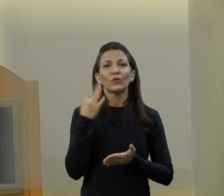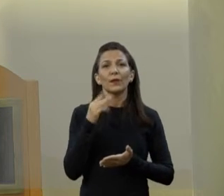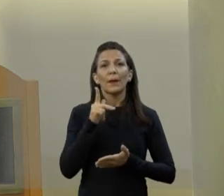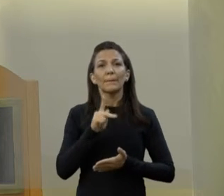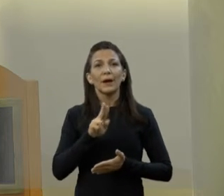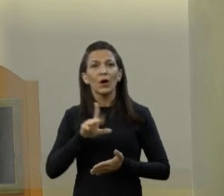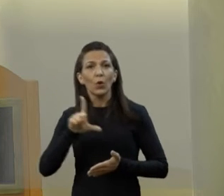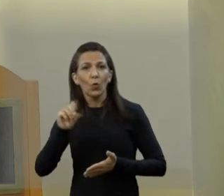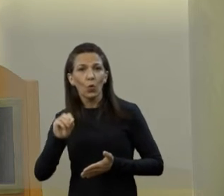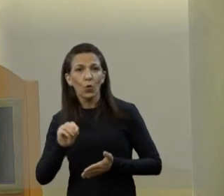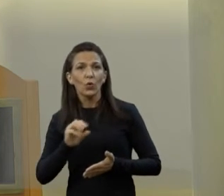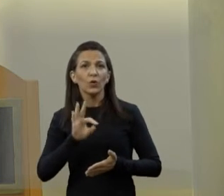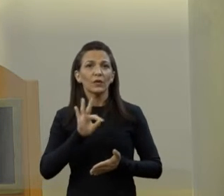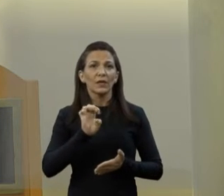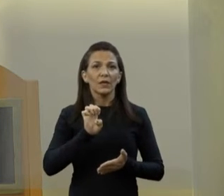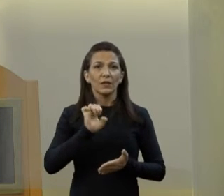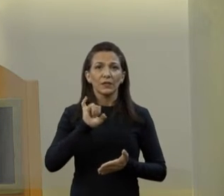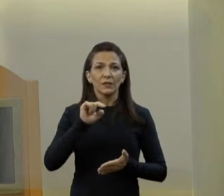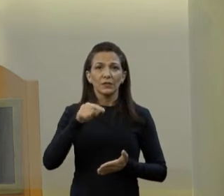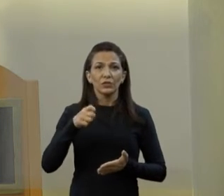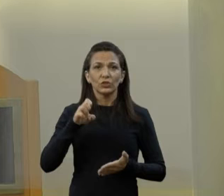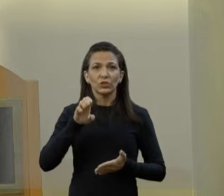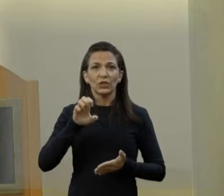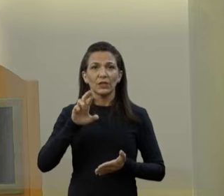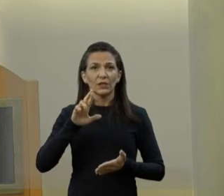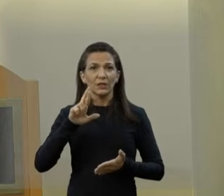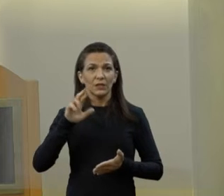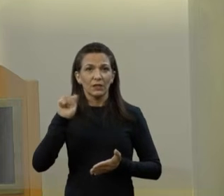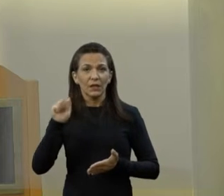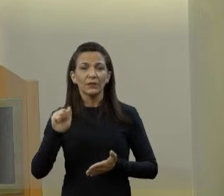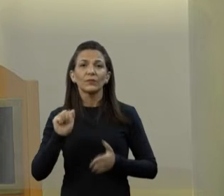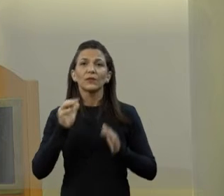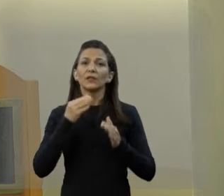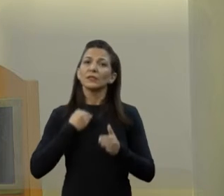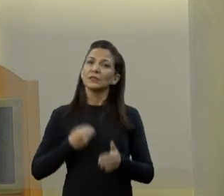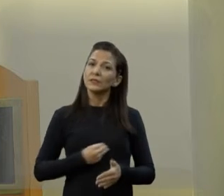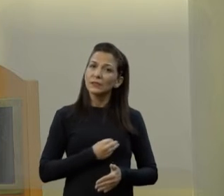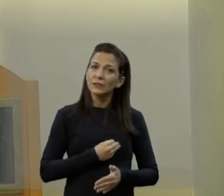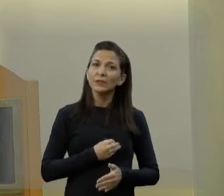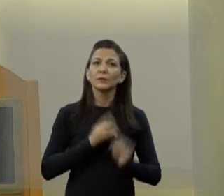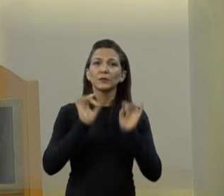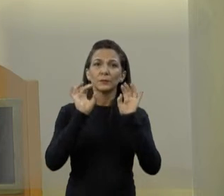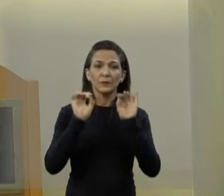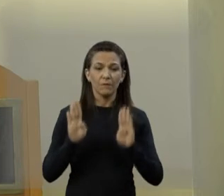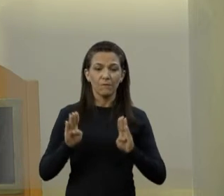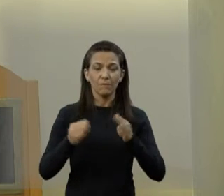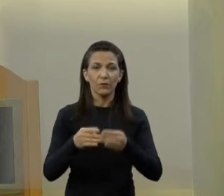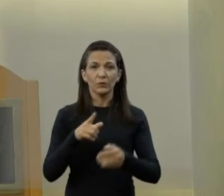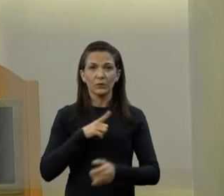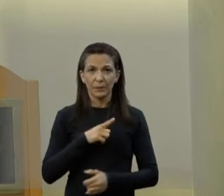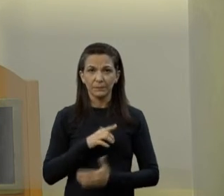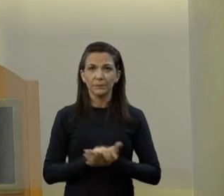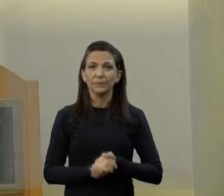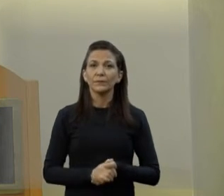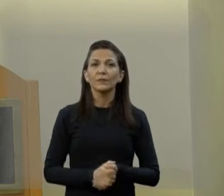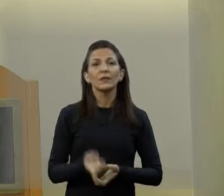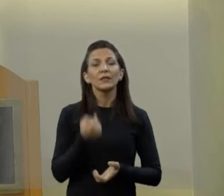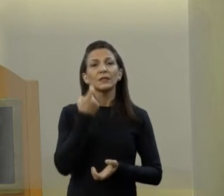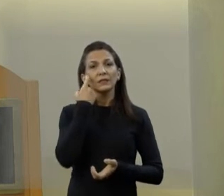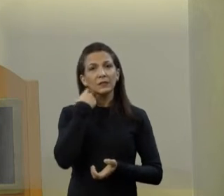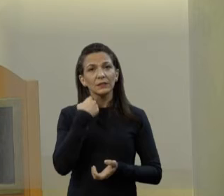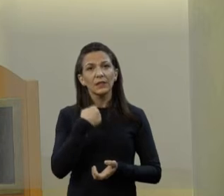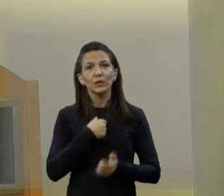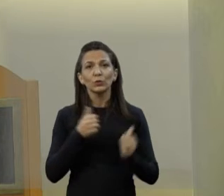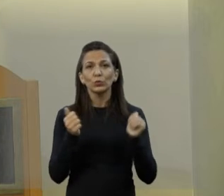para exames de Especialidades também quero falar que na última sexta-feira Eu e meu querido